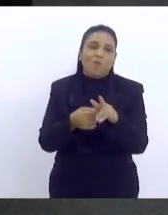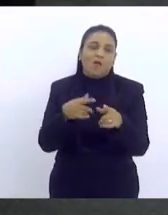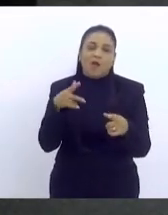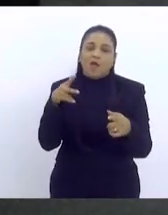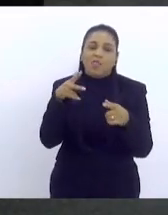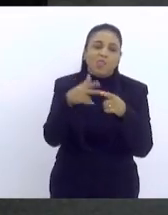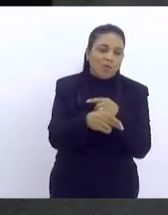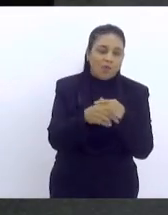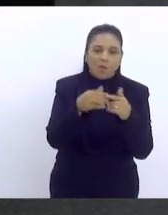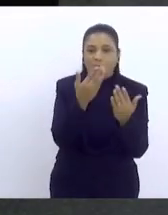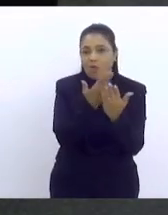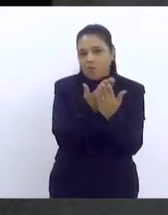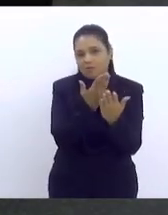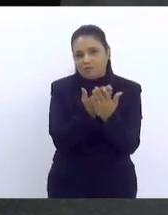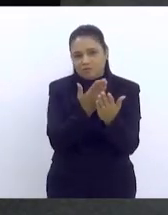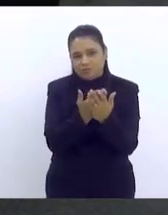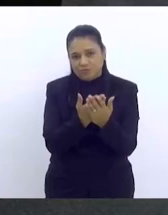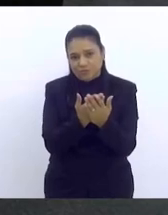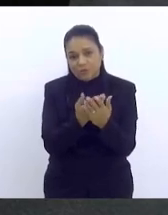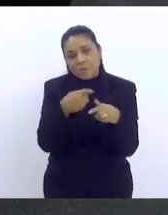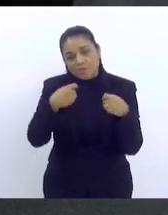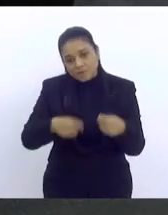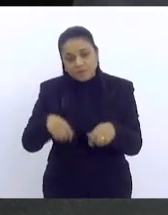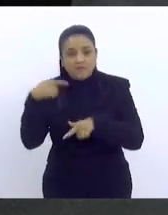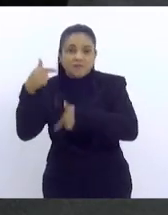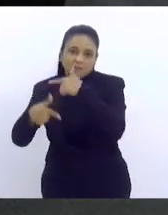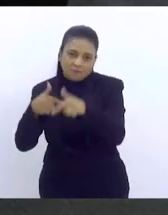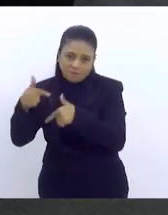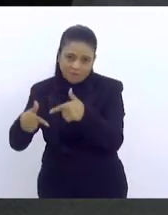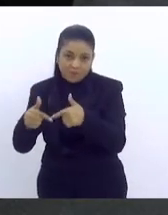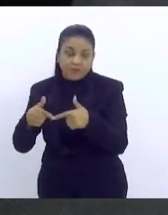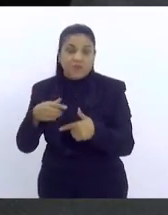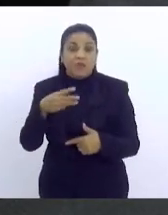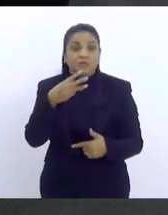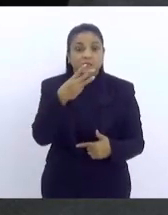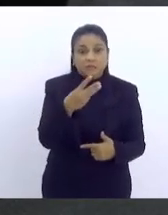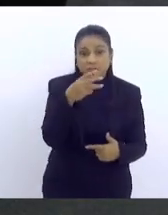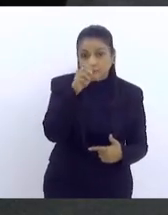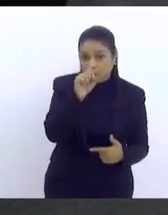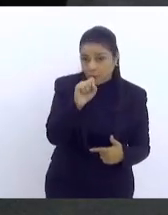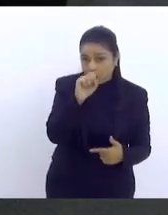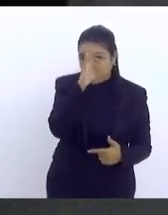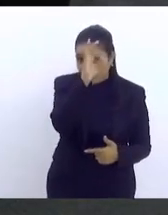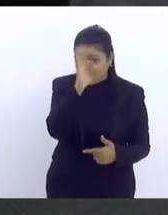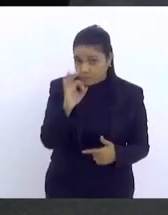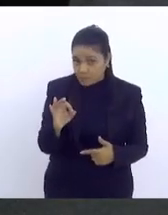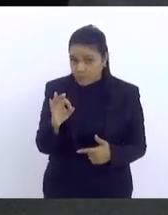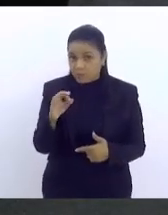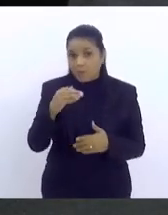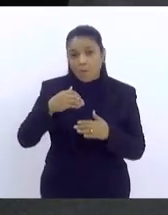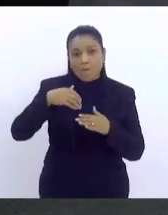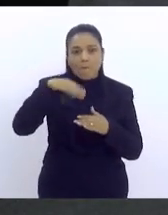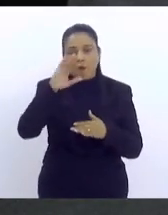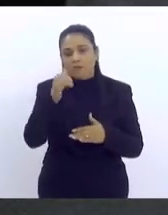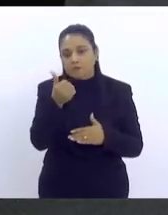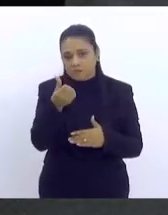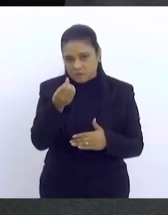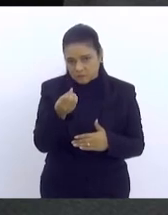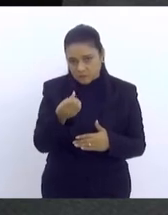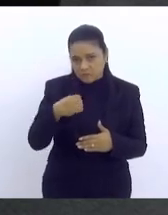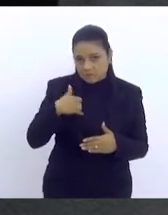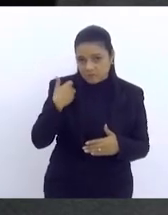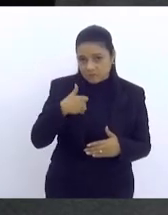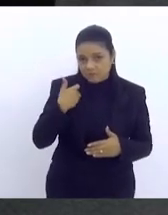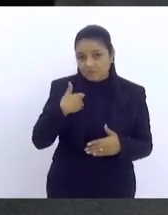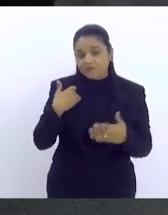os seus estudos e o levantamento mostrou que apenas 38% das pessoas com mais de 16 anos de idade